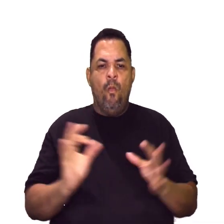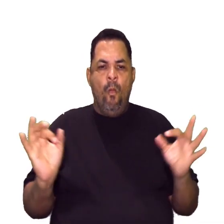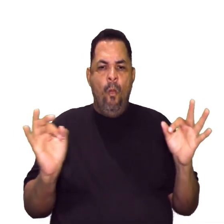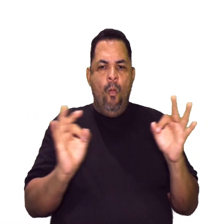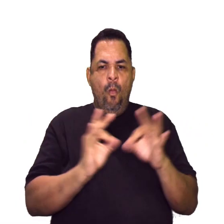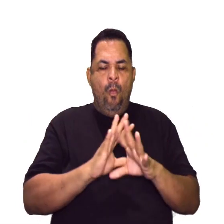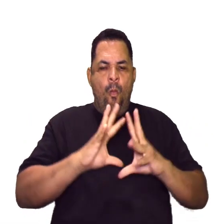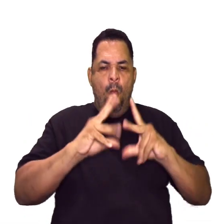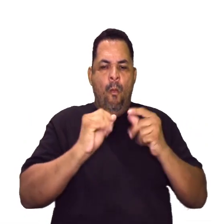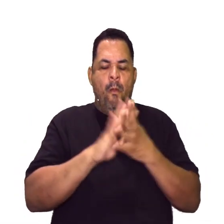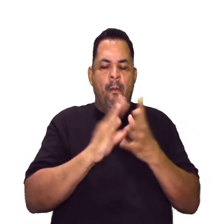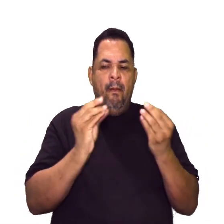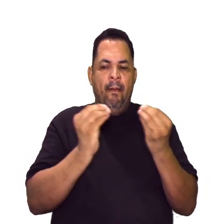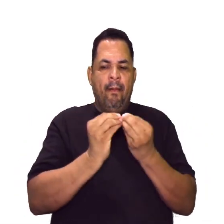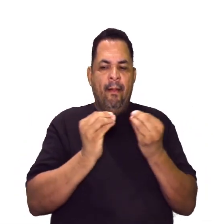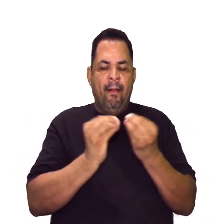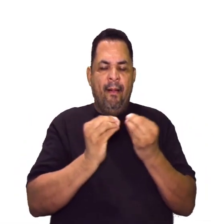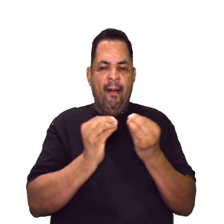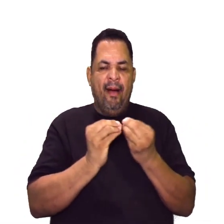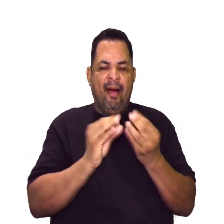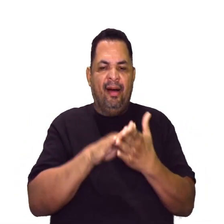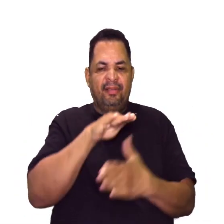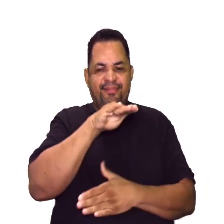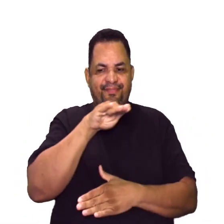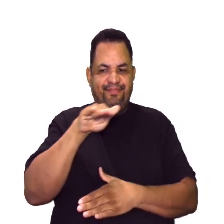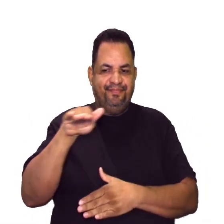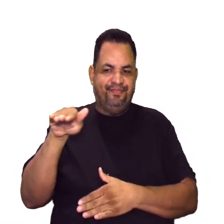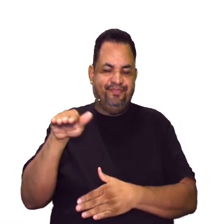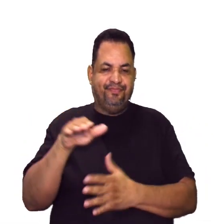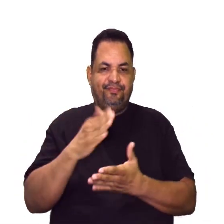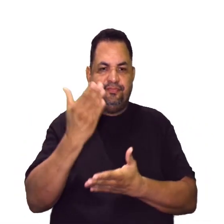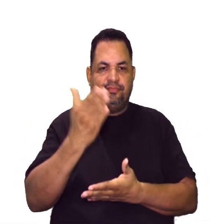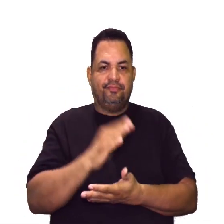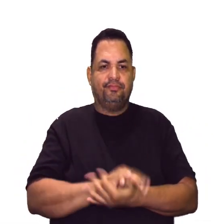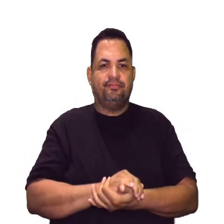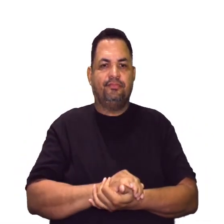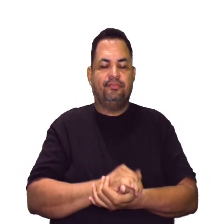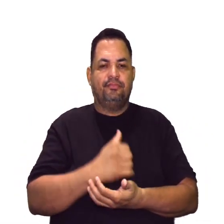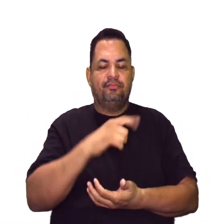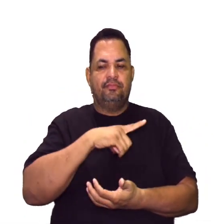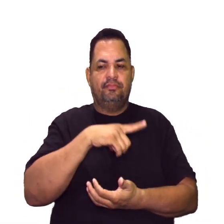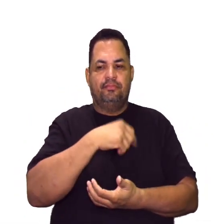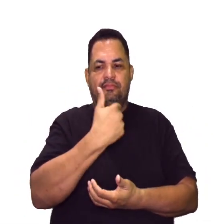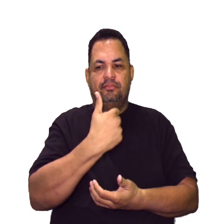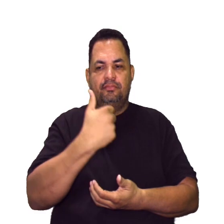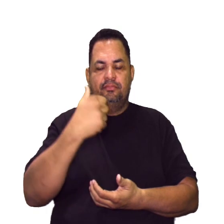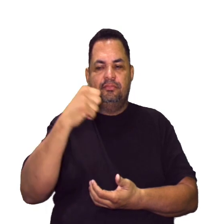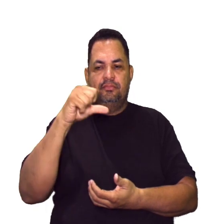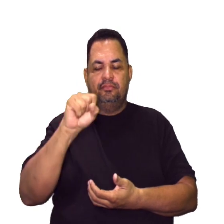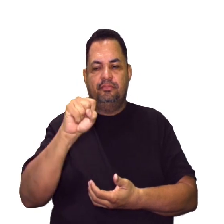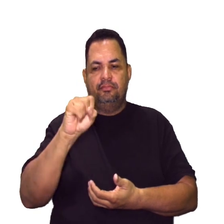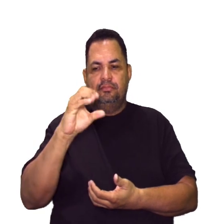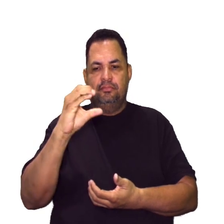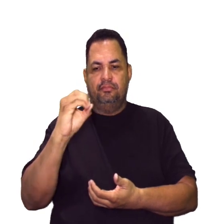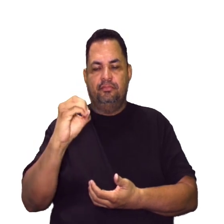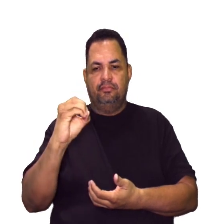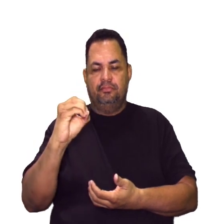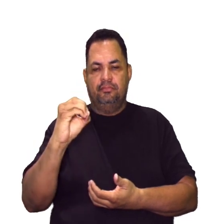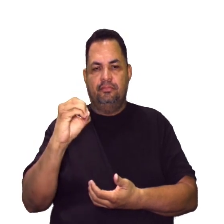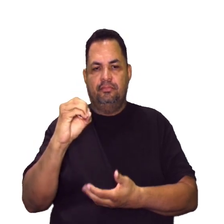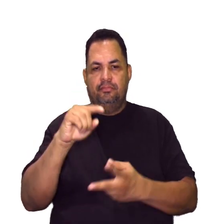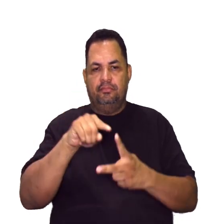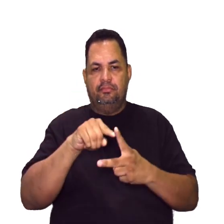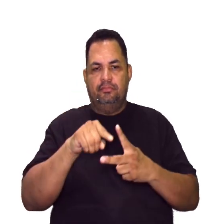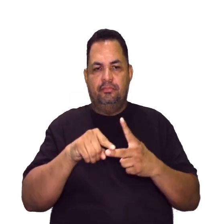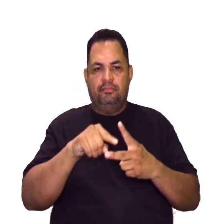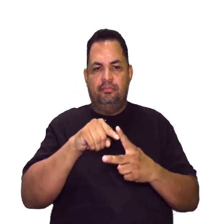Portanto, toda molécula linear, neste caso aí, nós temos um ângulo de 180